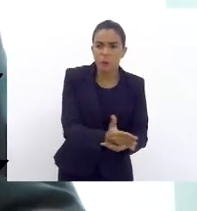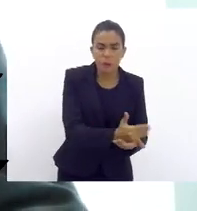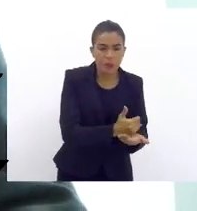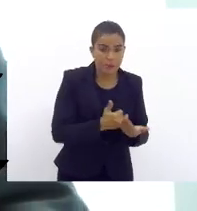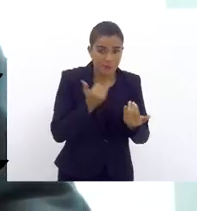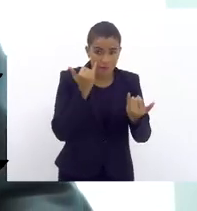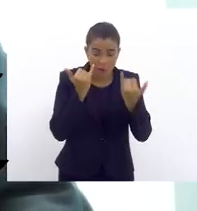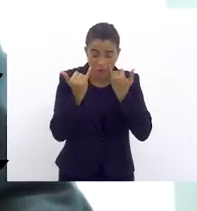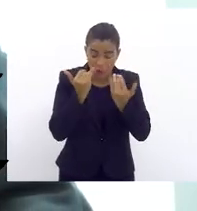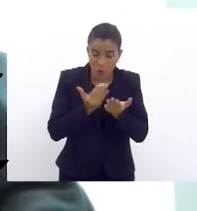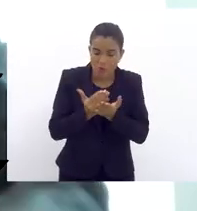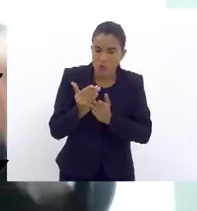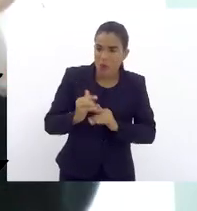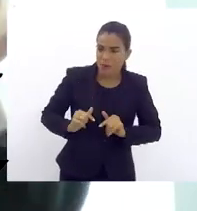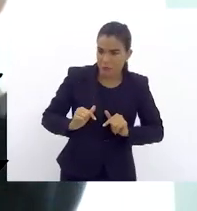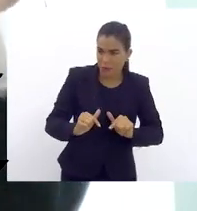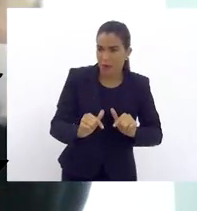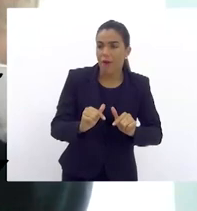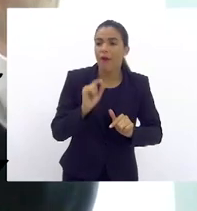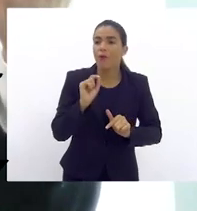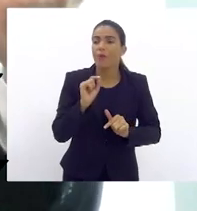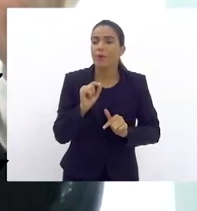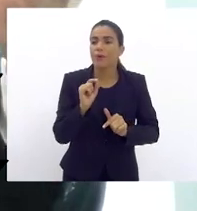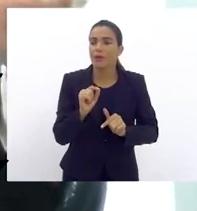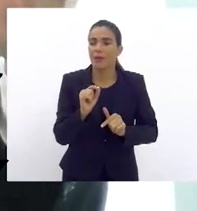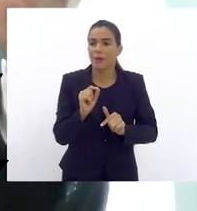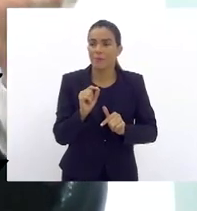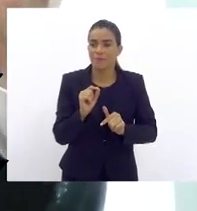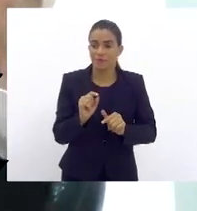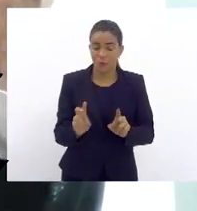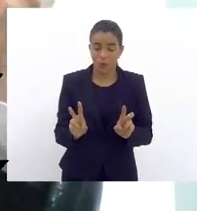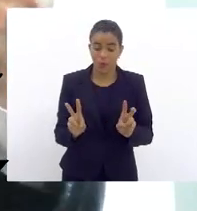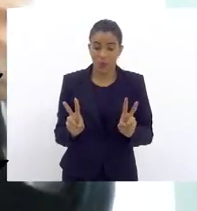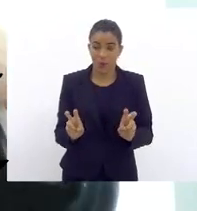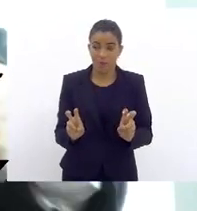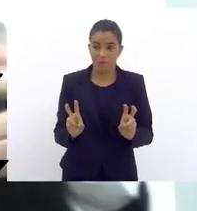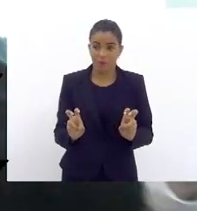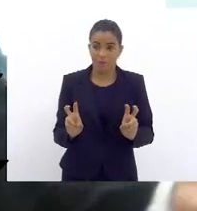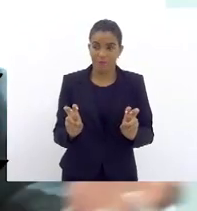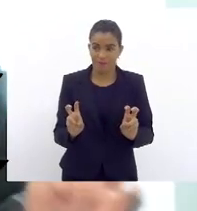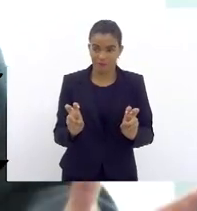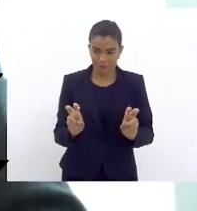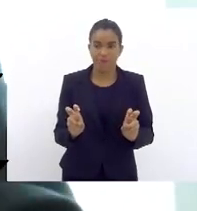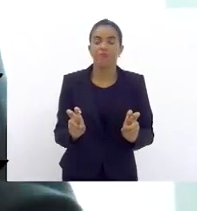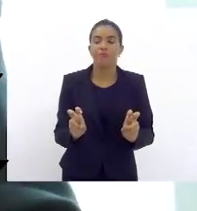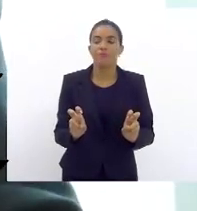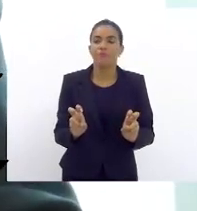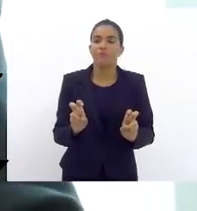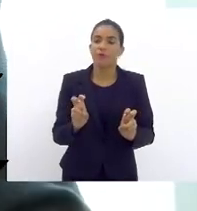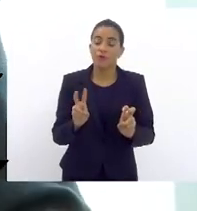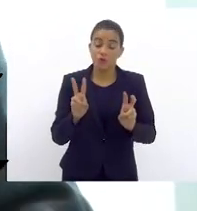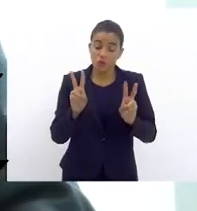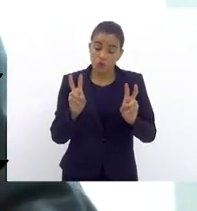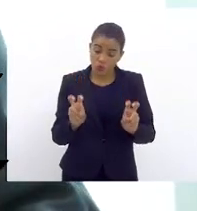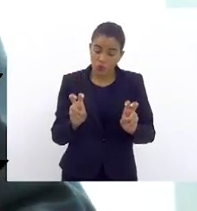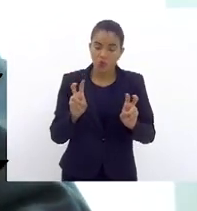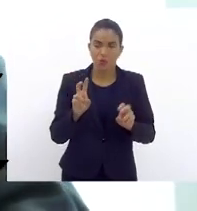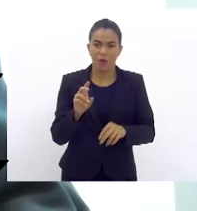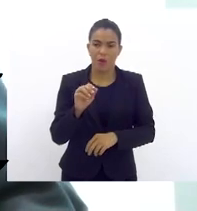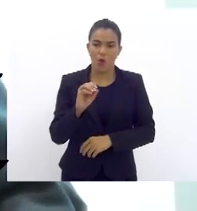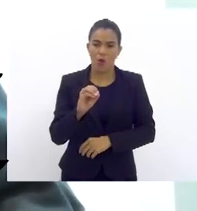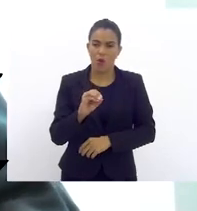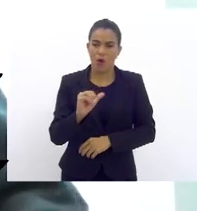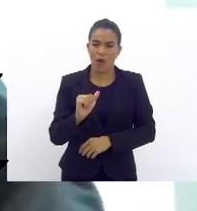a atuar é que a interiorização do tema inclusive de pelo menos no que diz respeito ao AB é muito